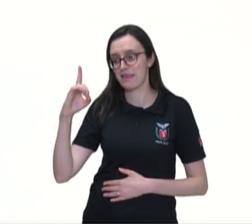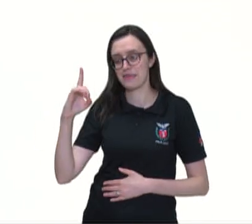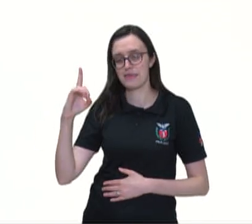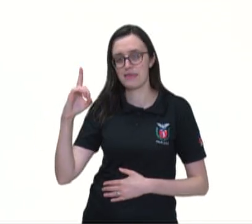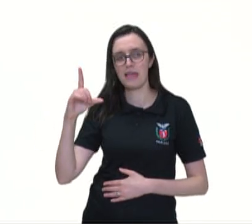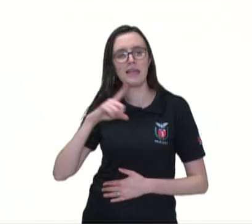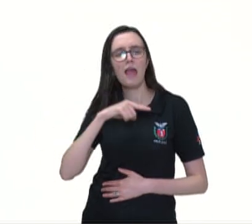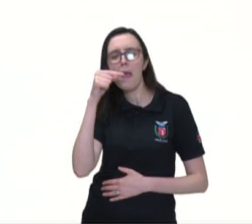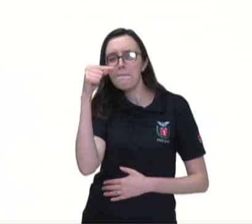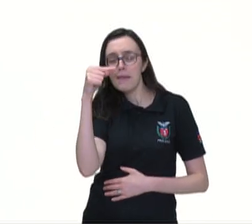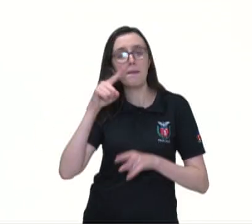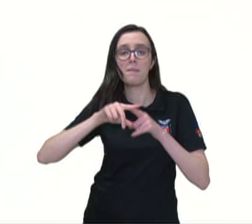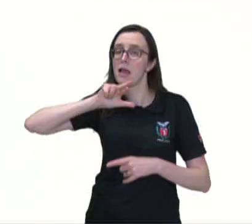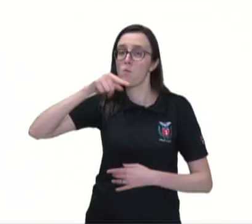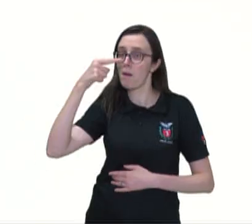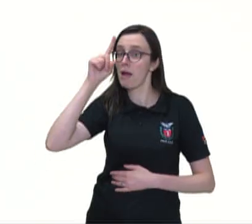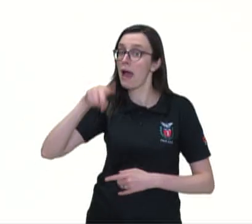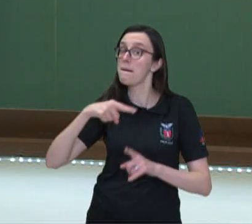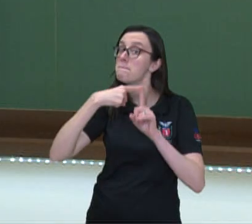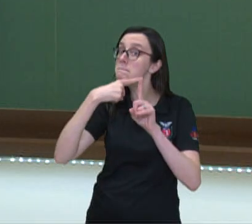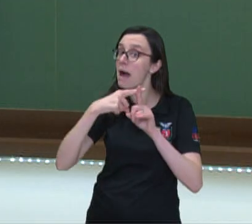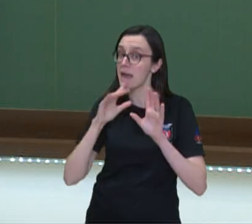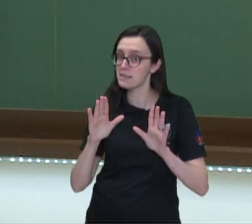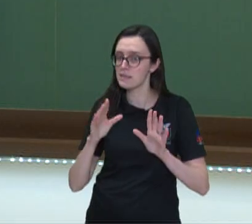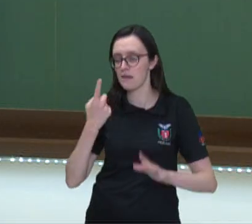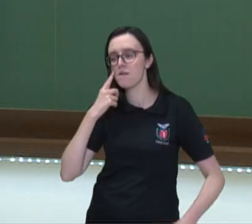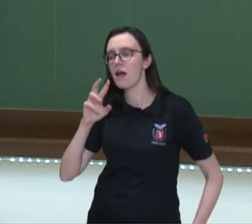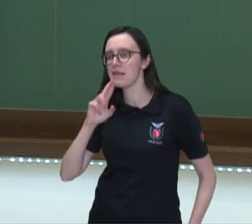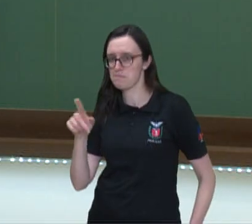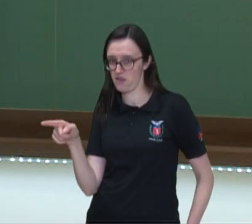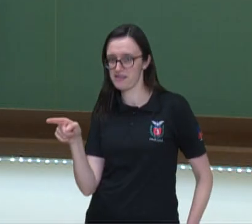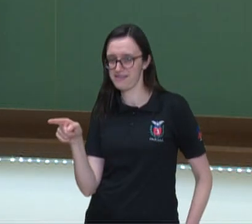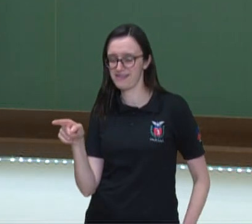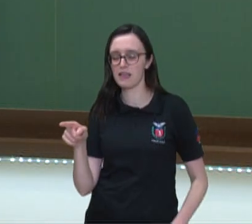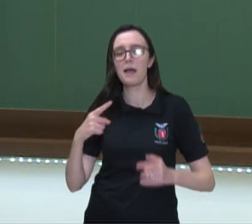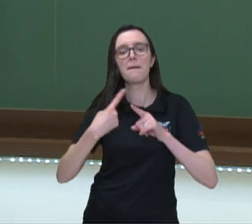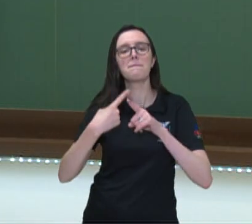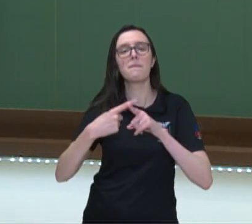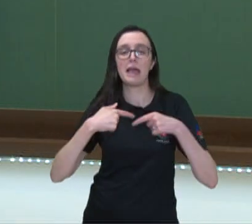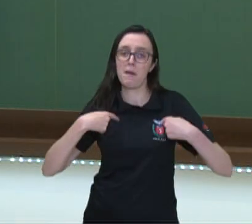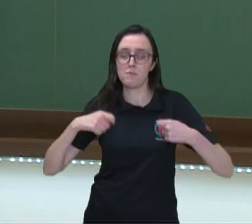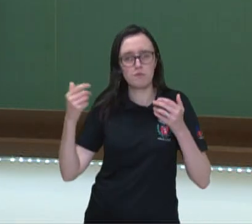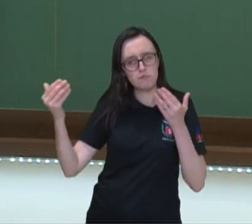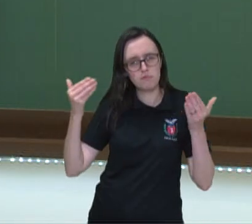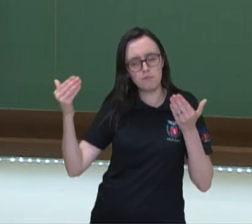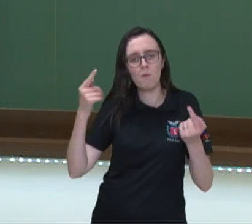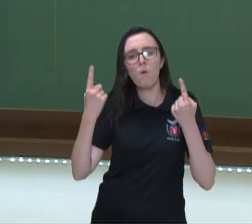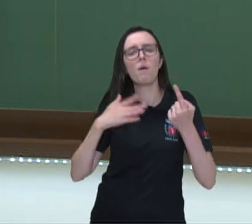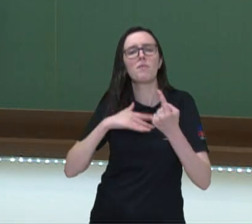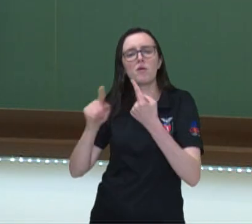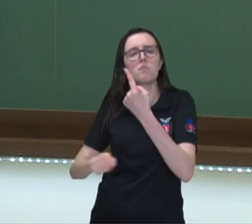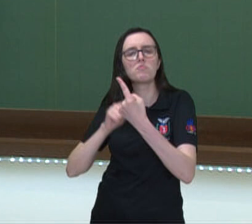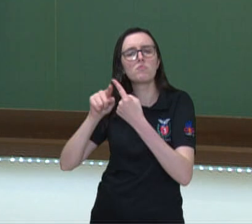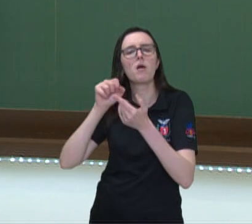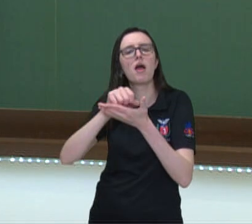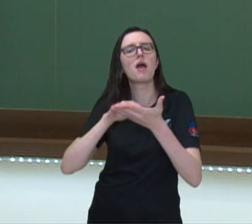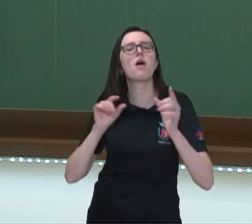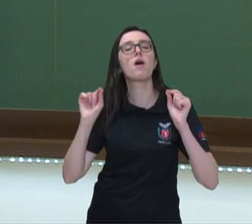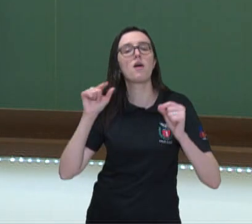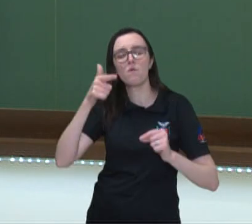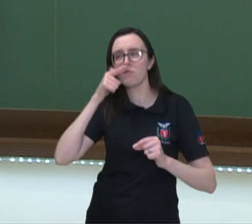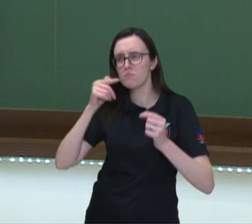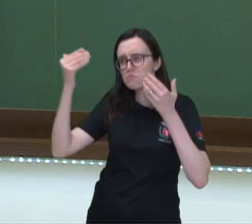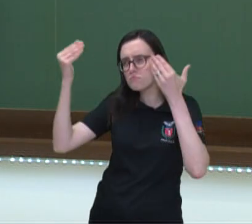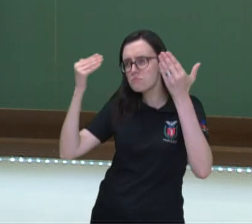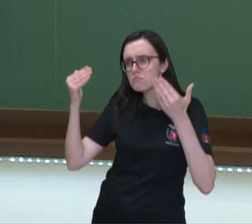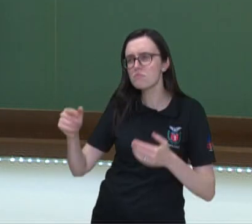um menos, tá? Não é menos, não é mais. Ó, pode ver aqui na minha resposta. Porque eu tenho que comparar. Qual que é o meu objetivo desse exercício?